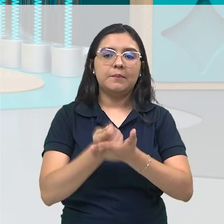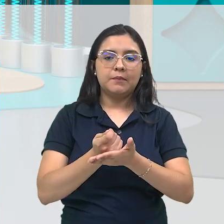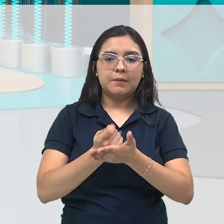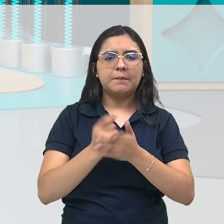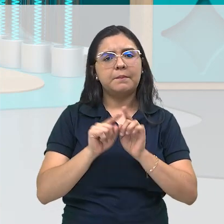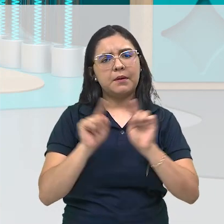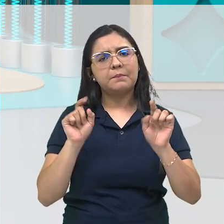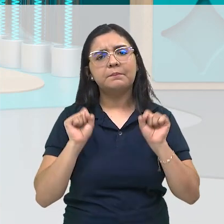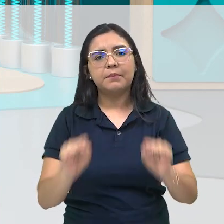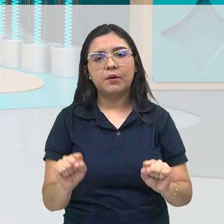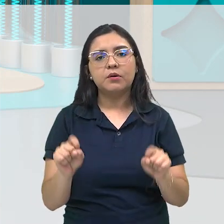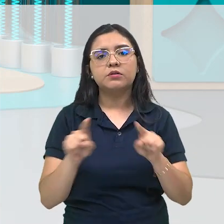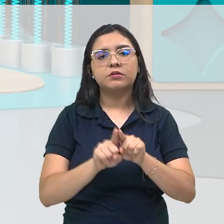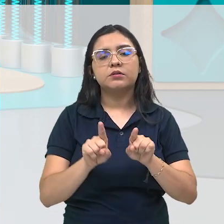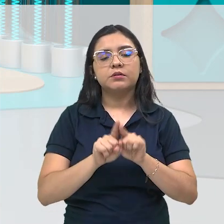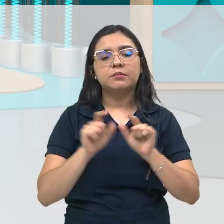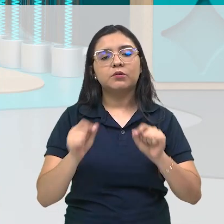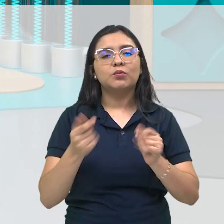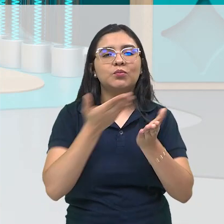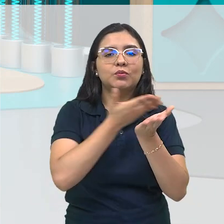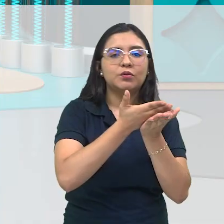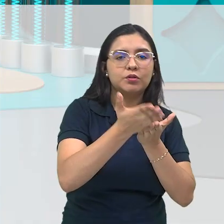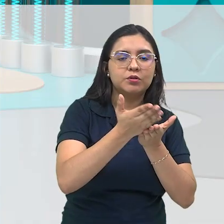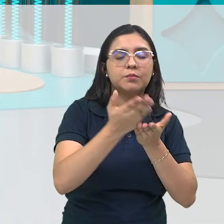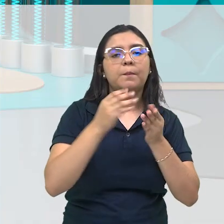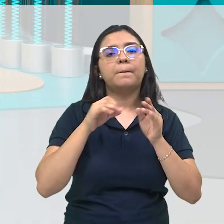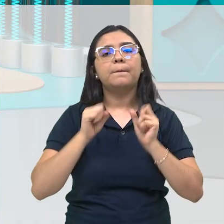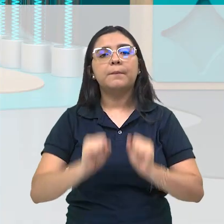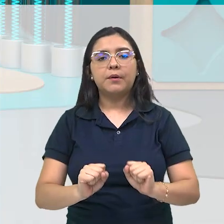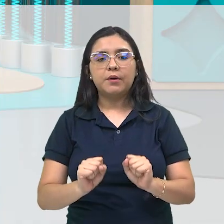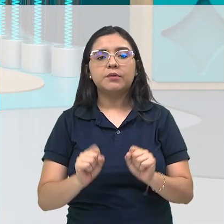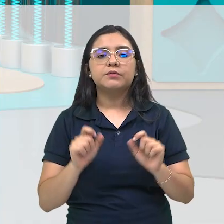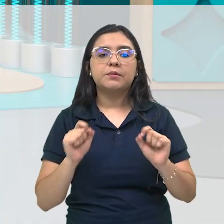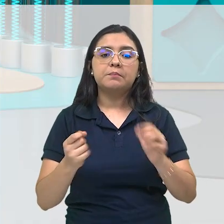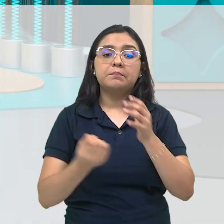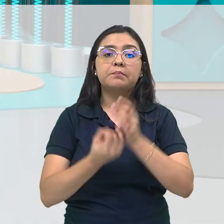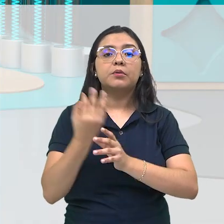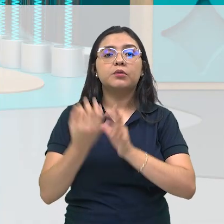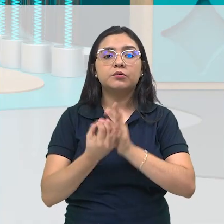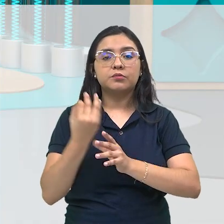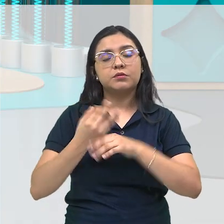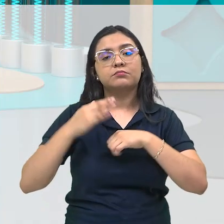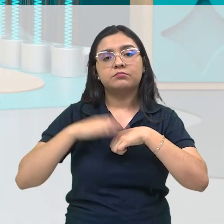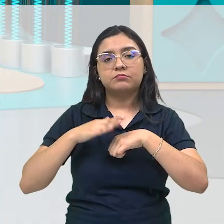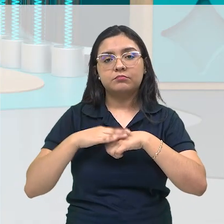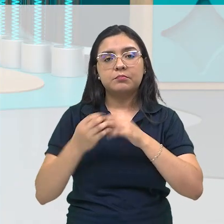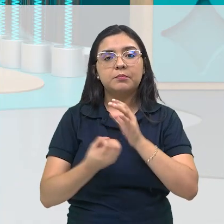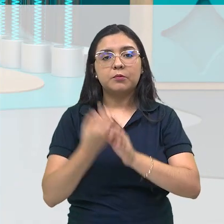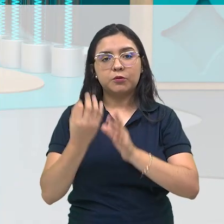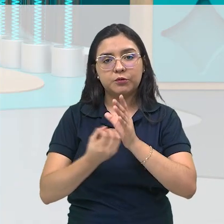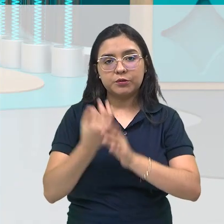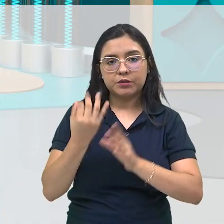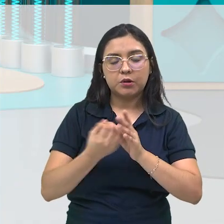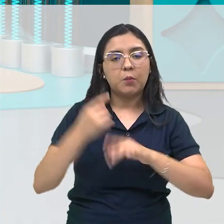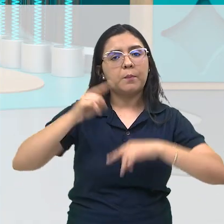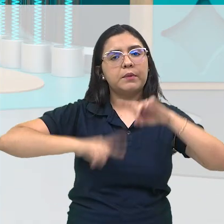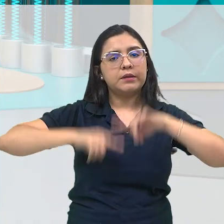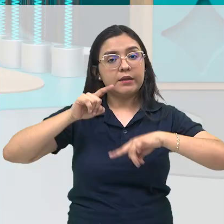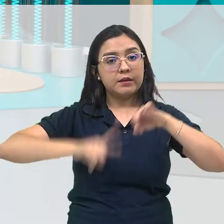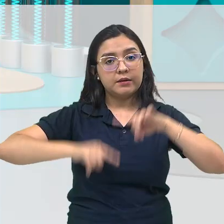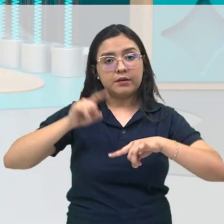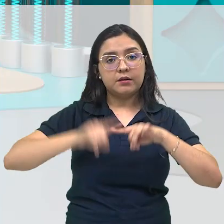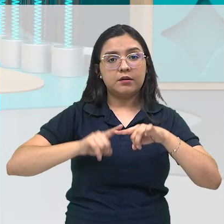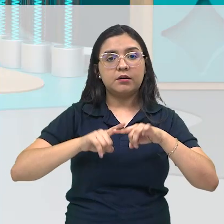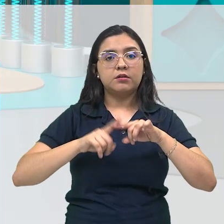a princípio, né, a termo de iniciação, você pode produzir bolas de beisebol com